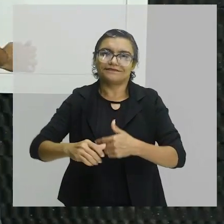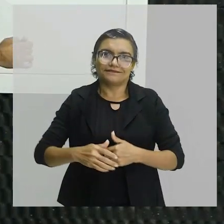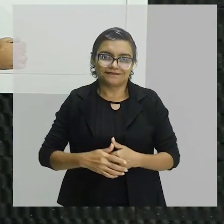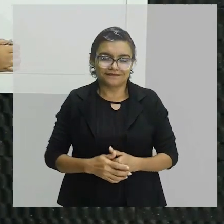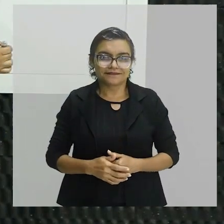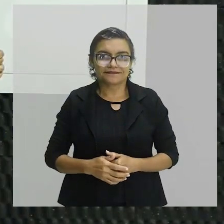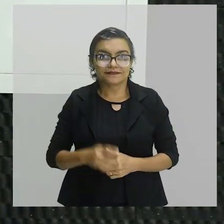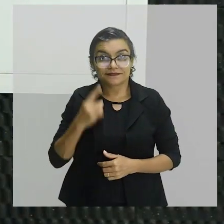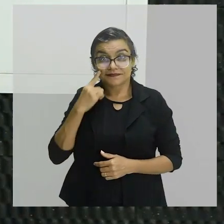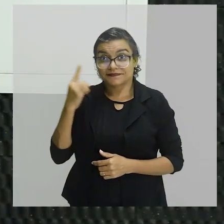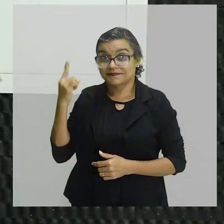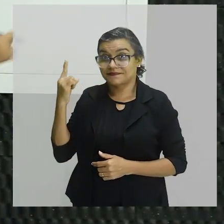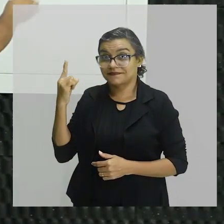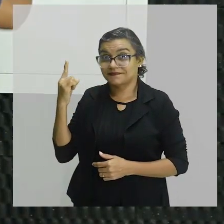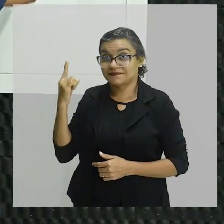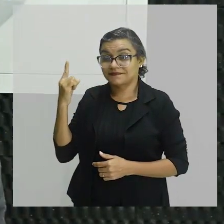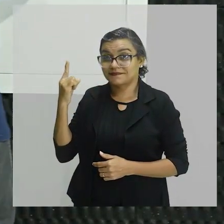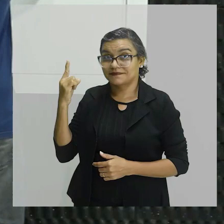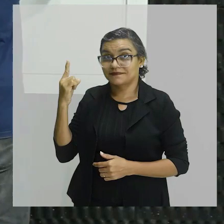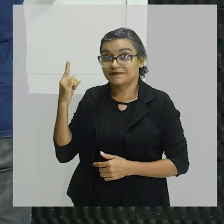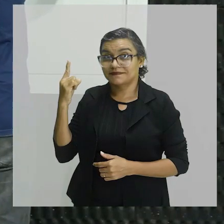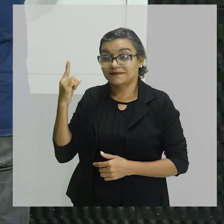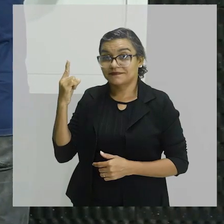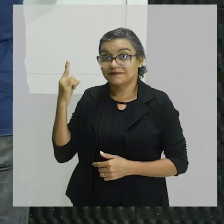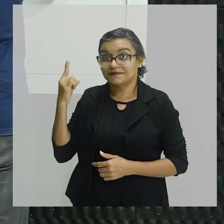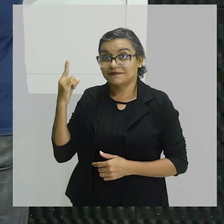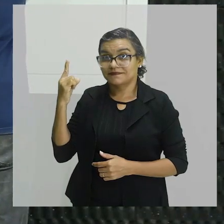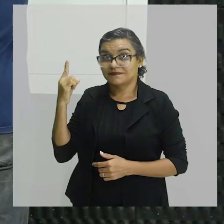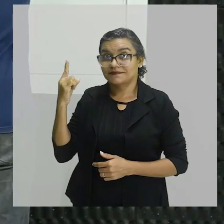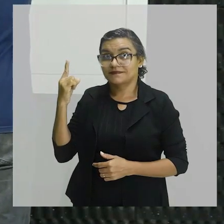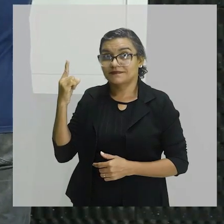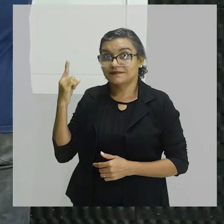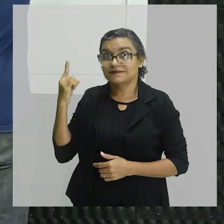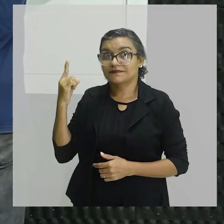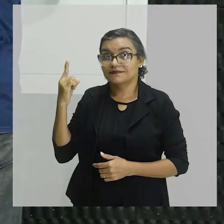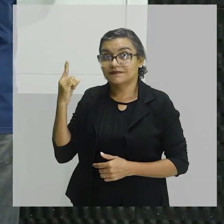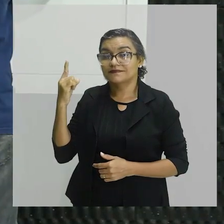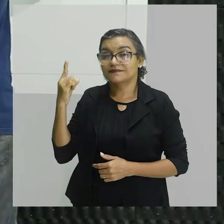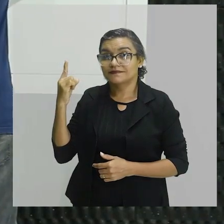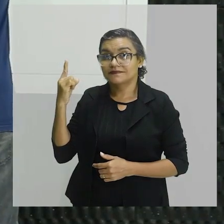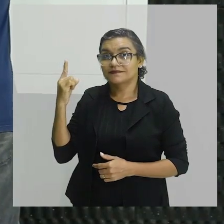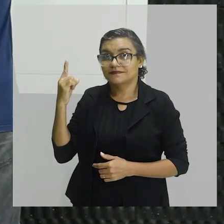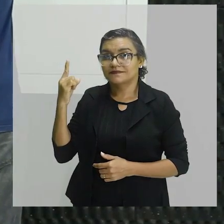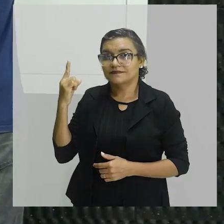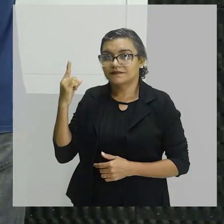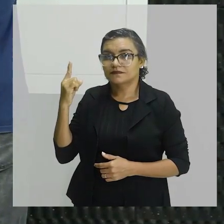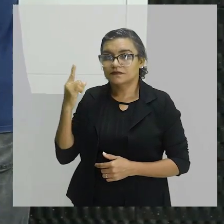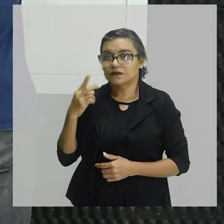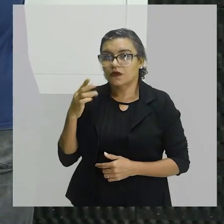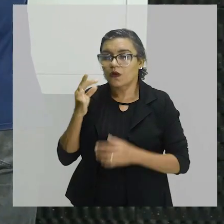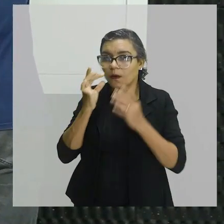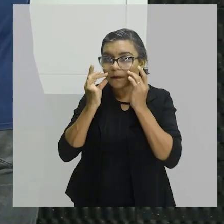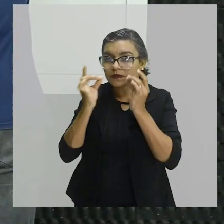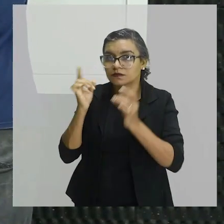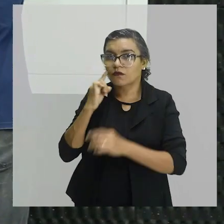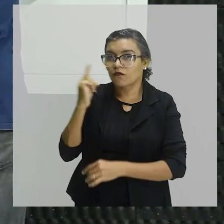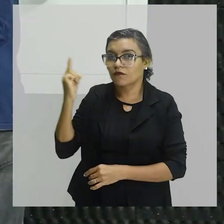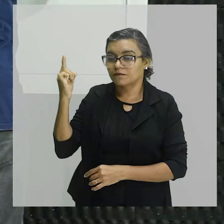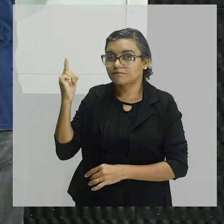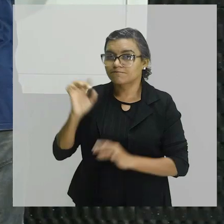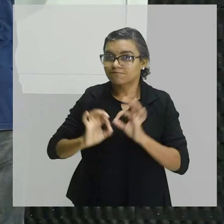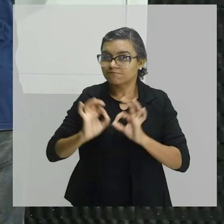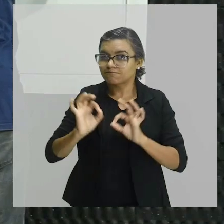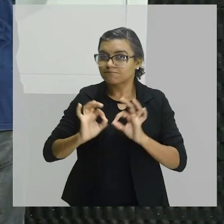Dá 9, ó. 9 vezes 5, 45, vão 4. 9 vezes 5, 45,